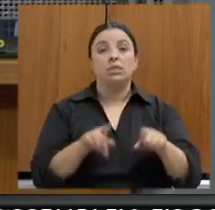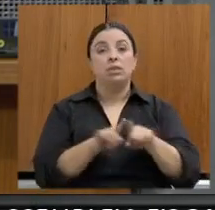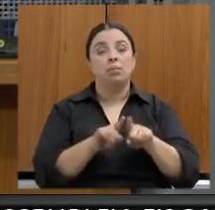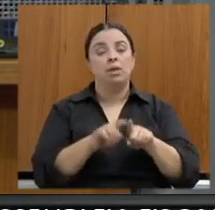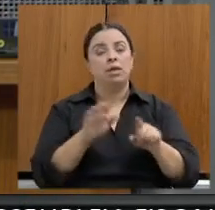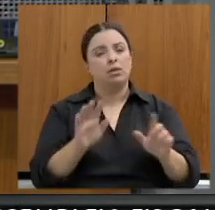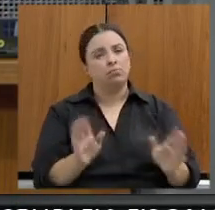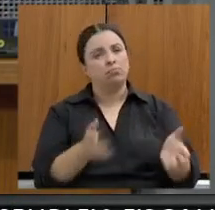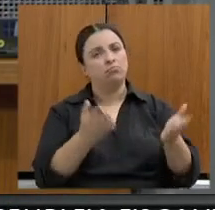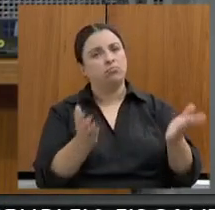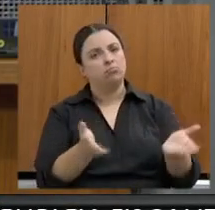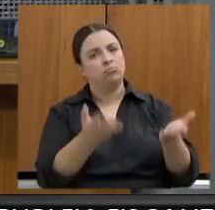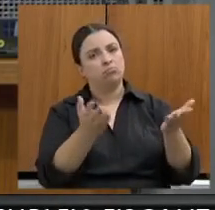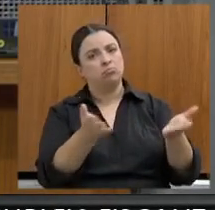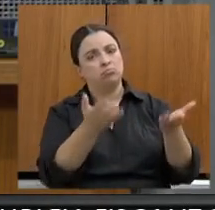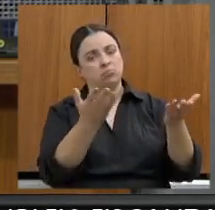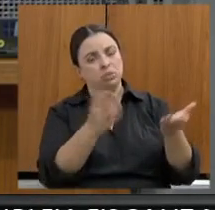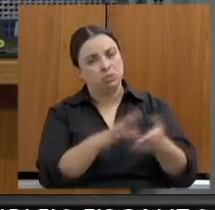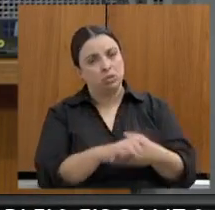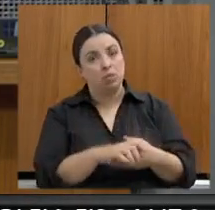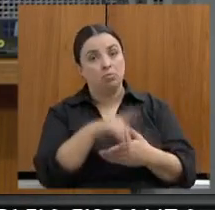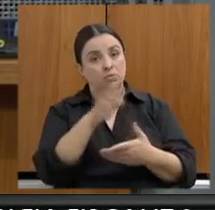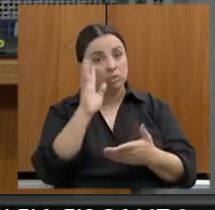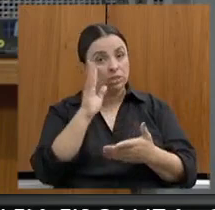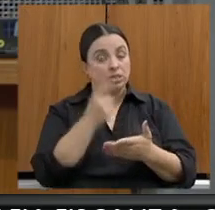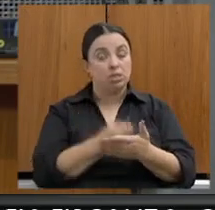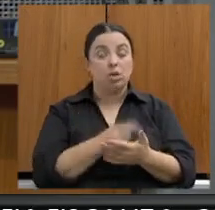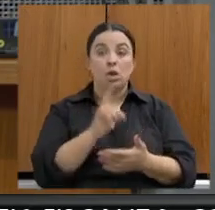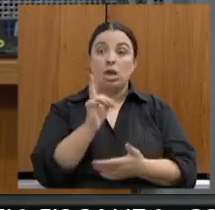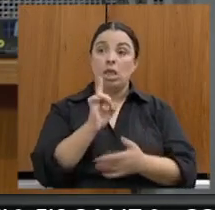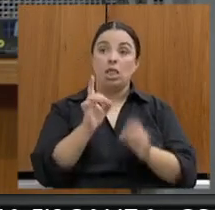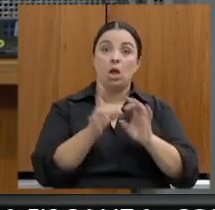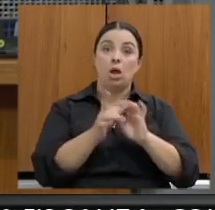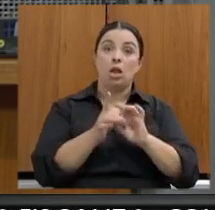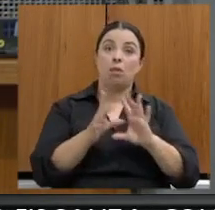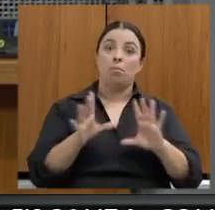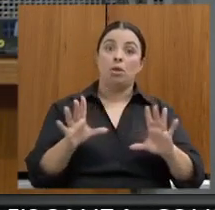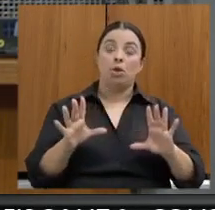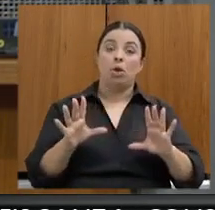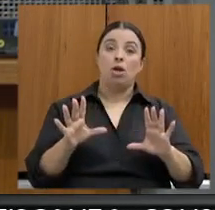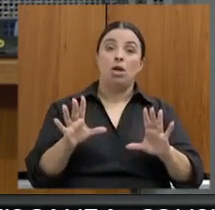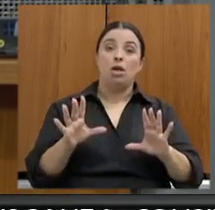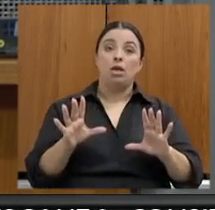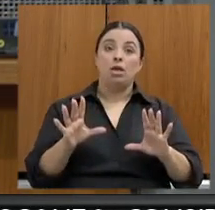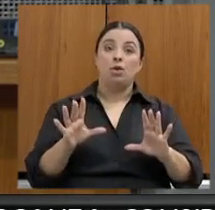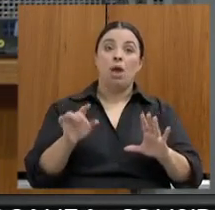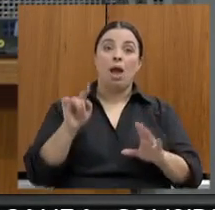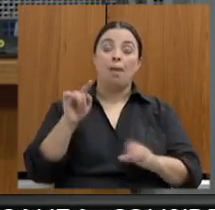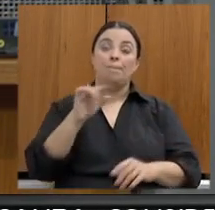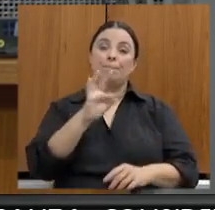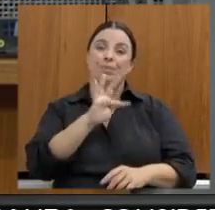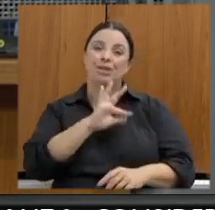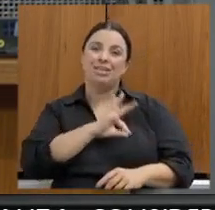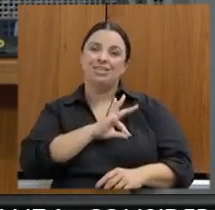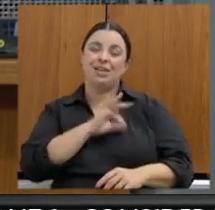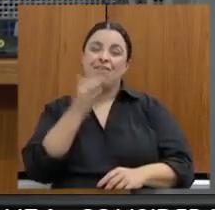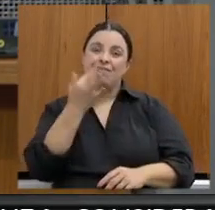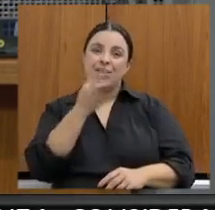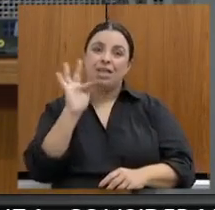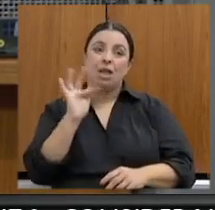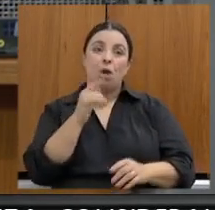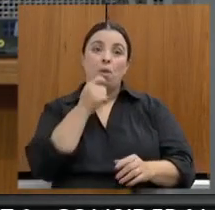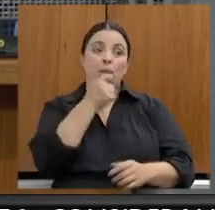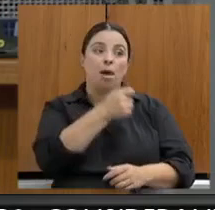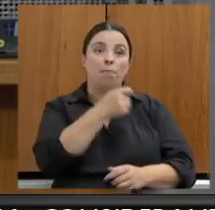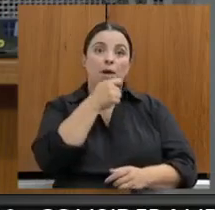pela decisão de não permitir que os nossos policiais sejam vi a polícia federal por conta